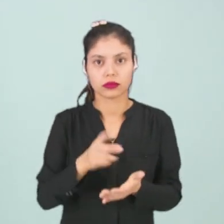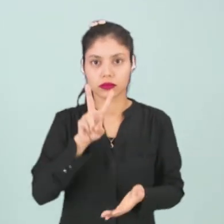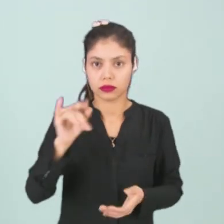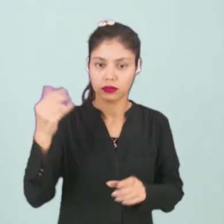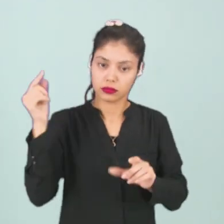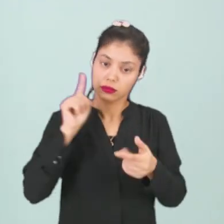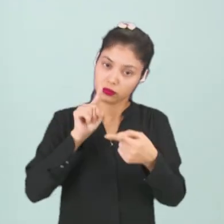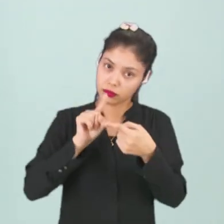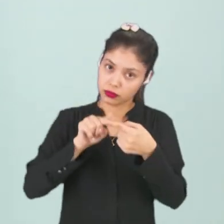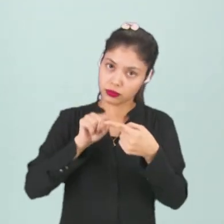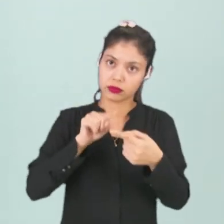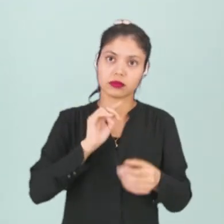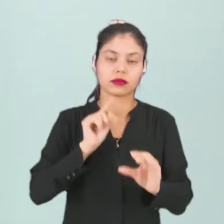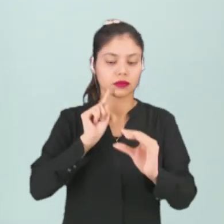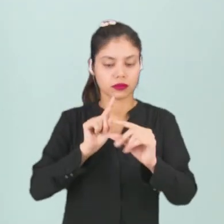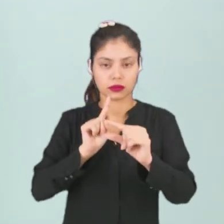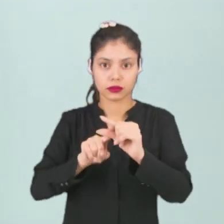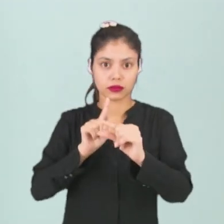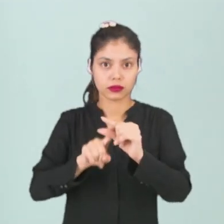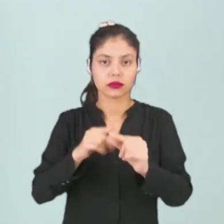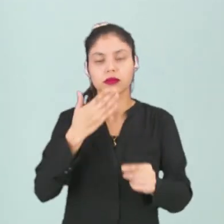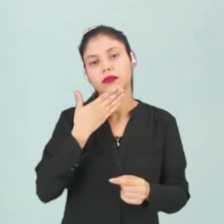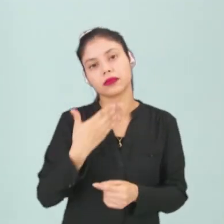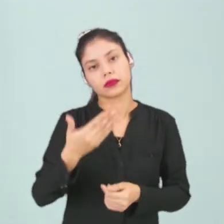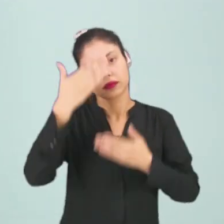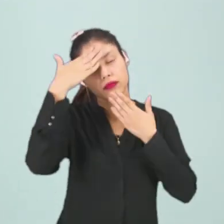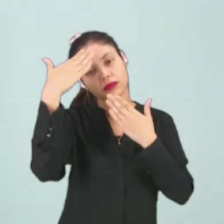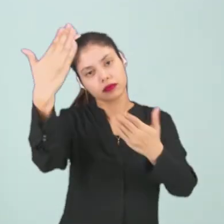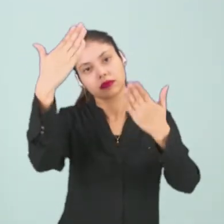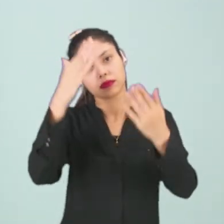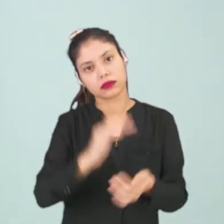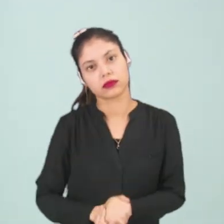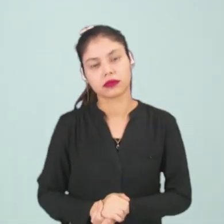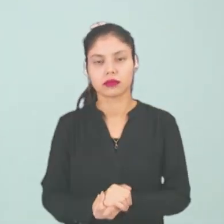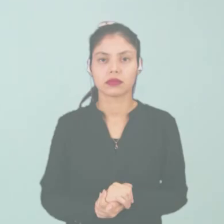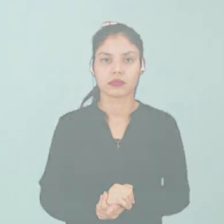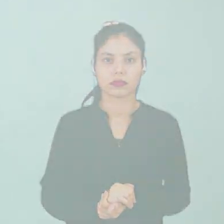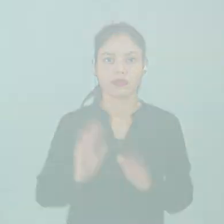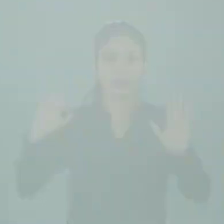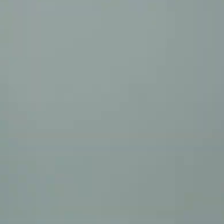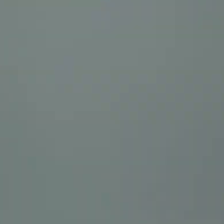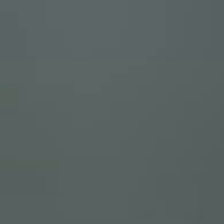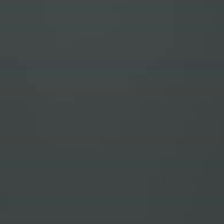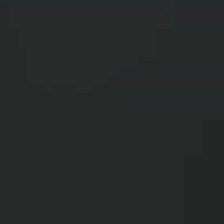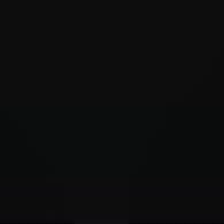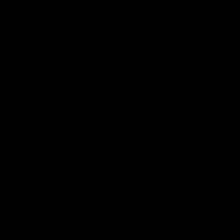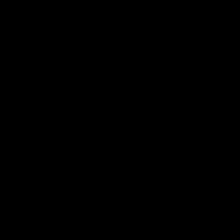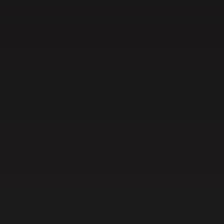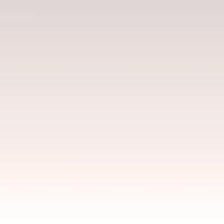você ir lá clicar. E aqui eu me despeço. Muito obrigado e tchau!